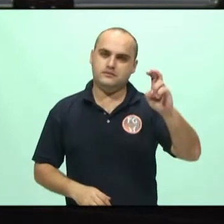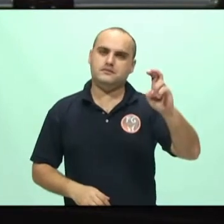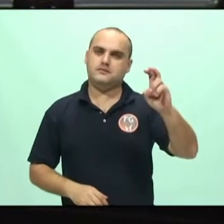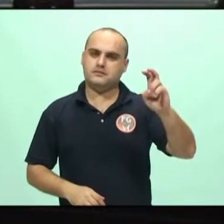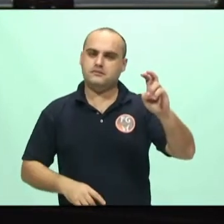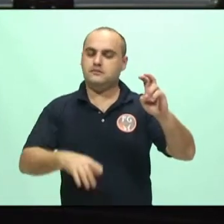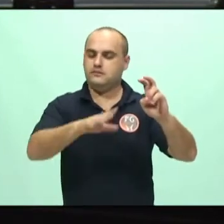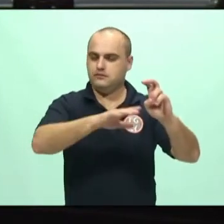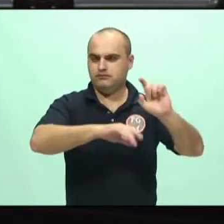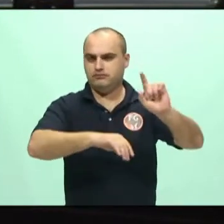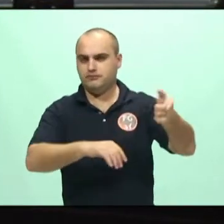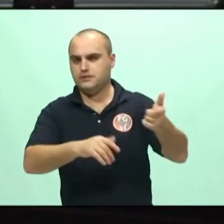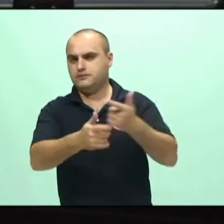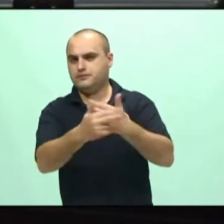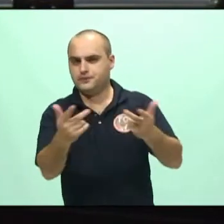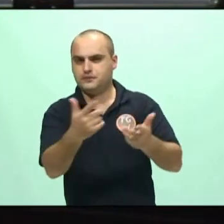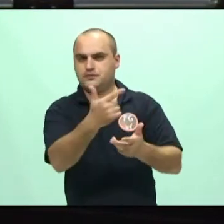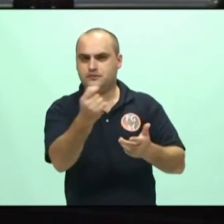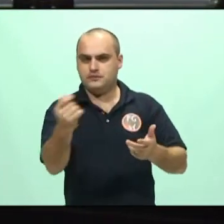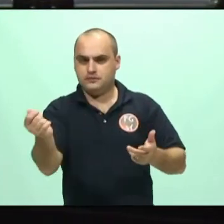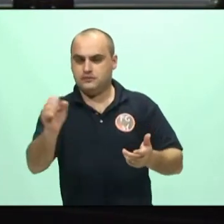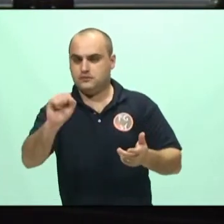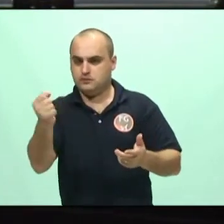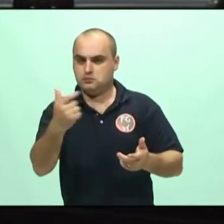de 2008 e da outras providências